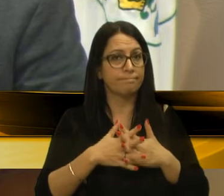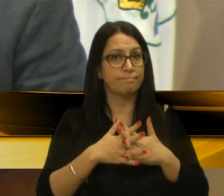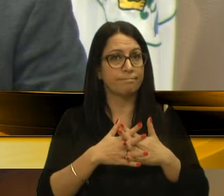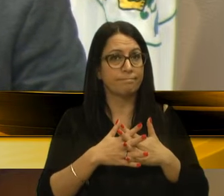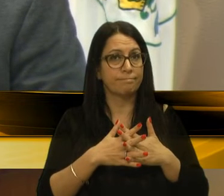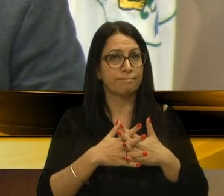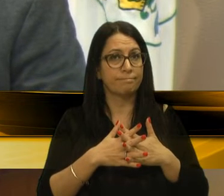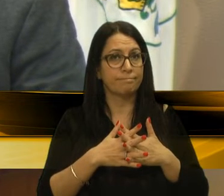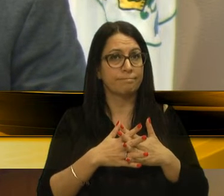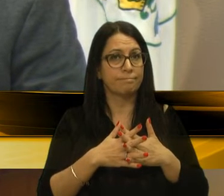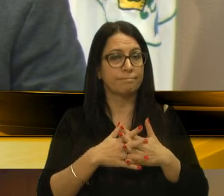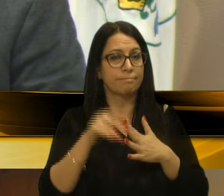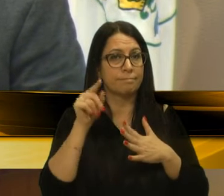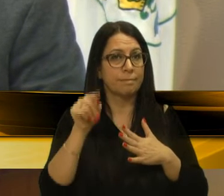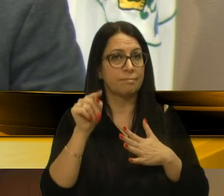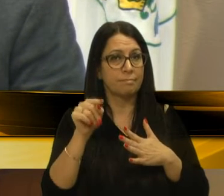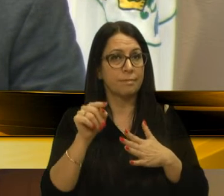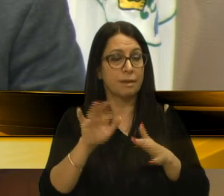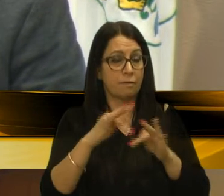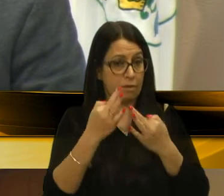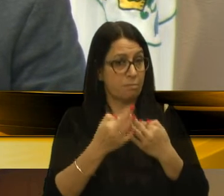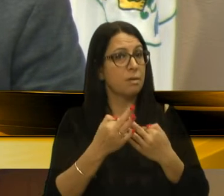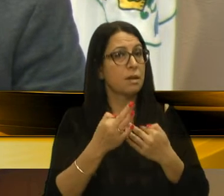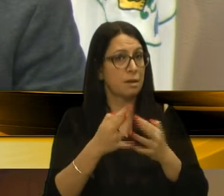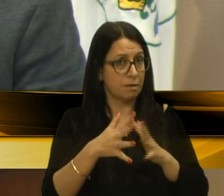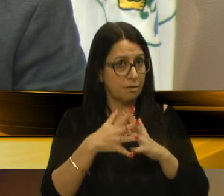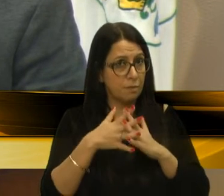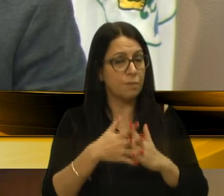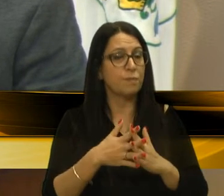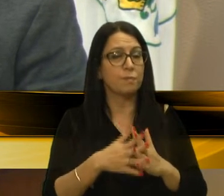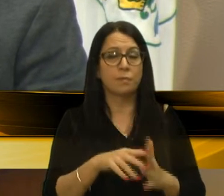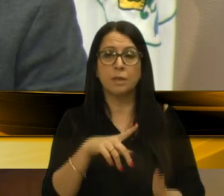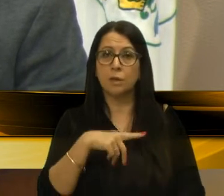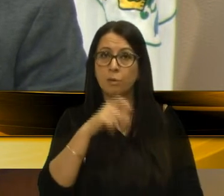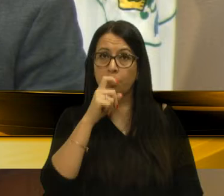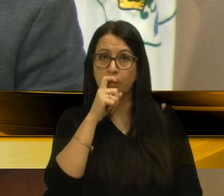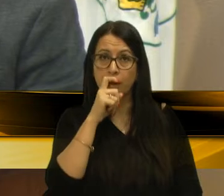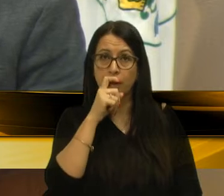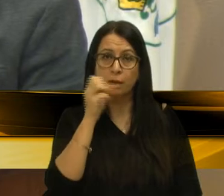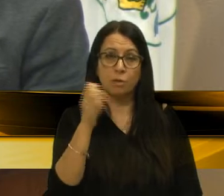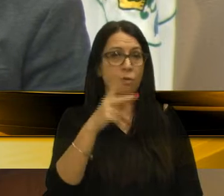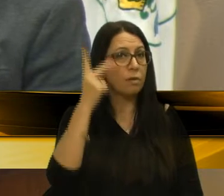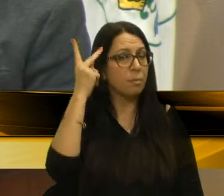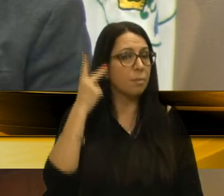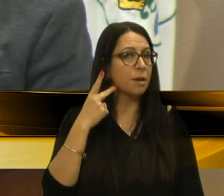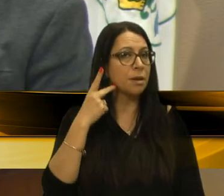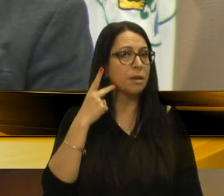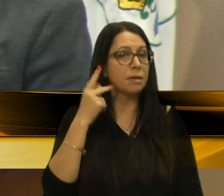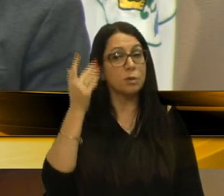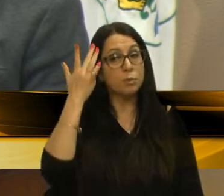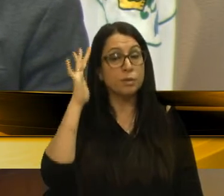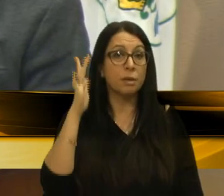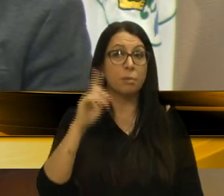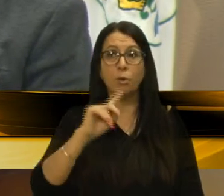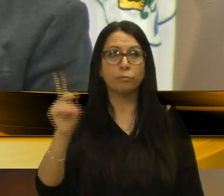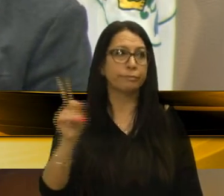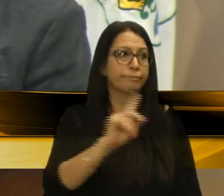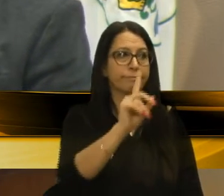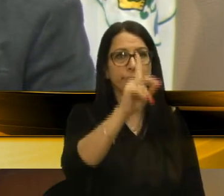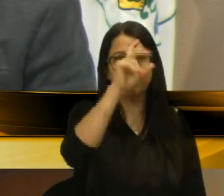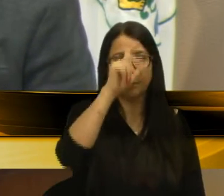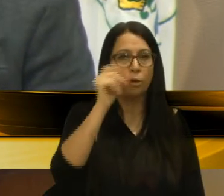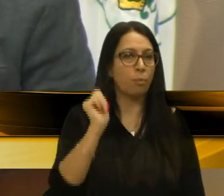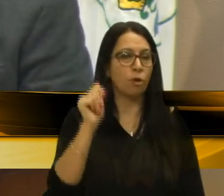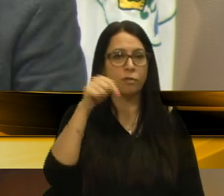situação feia pra essa família e tem um pai em nova prata não se sabe para onde ele vai ser não pode